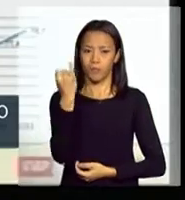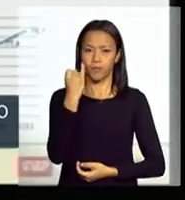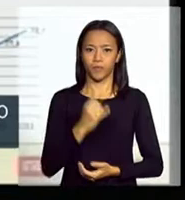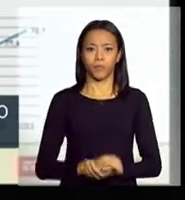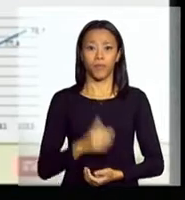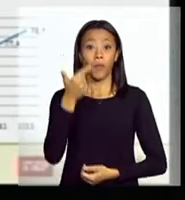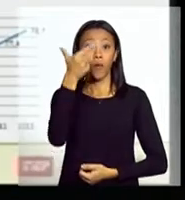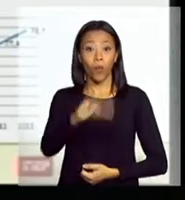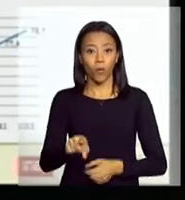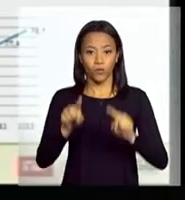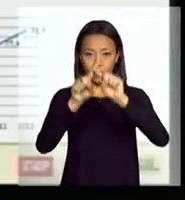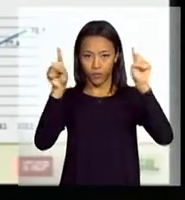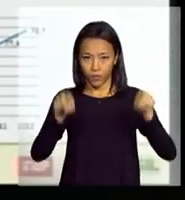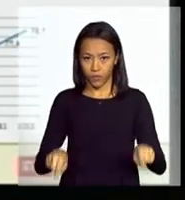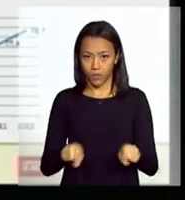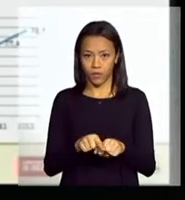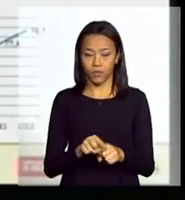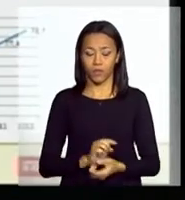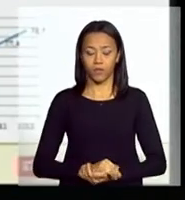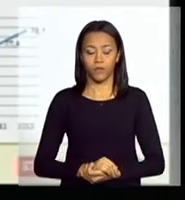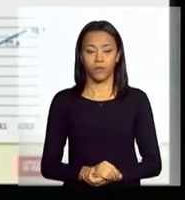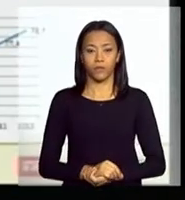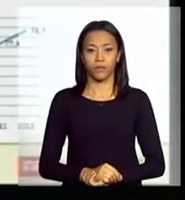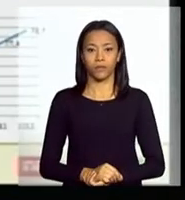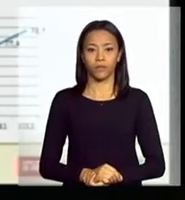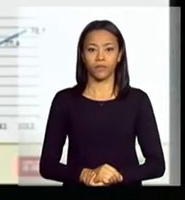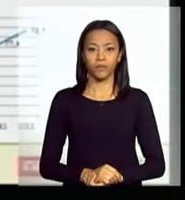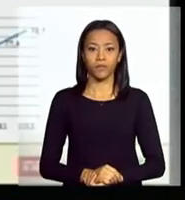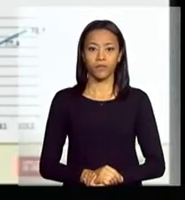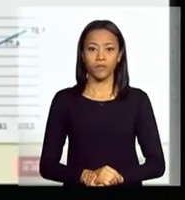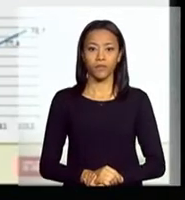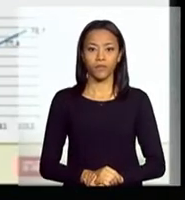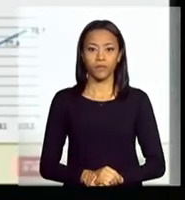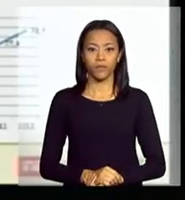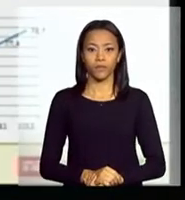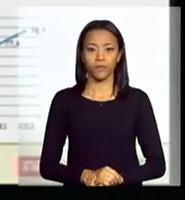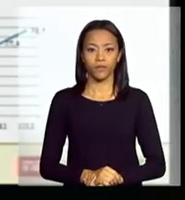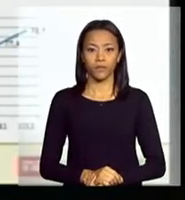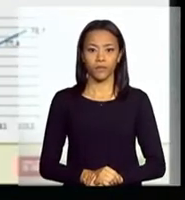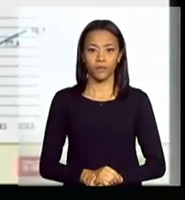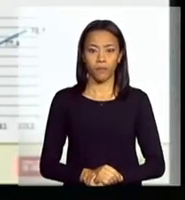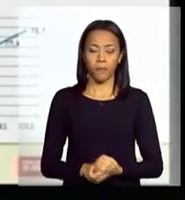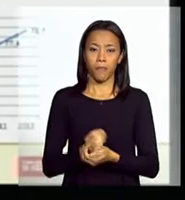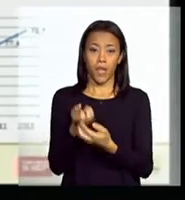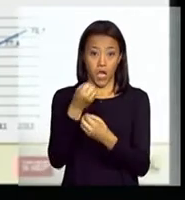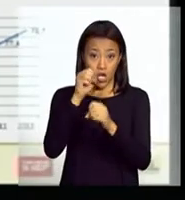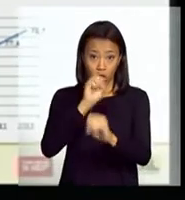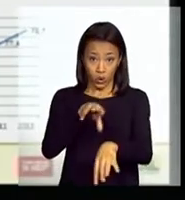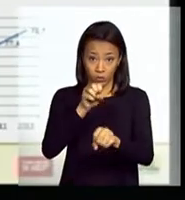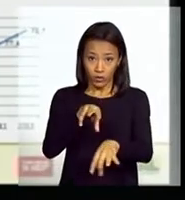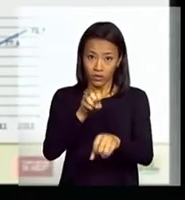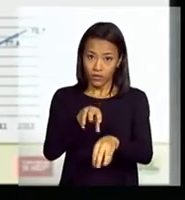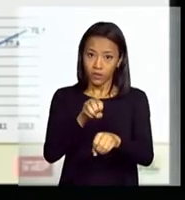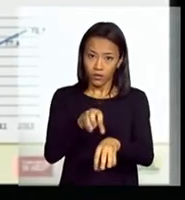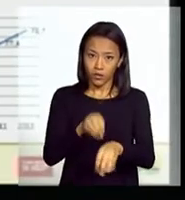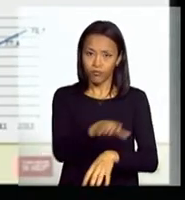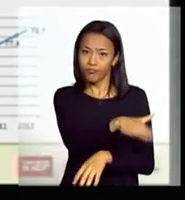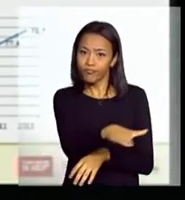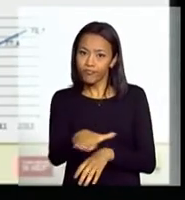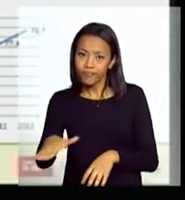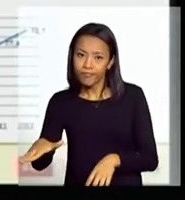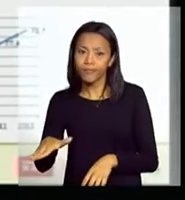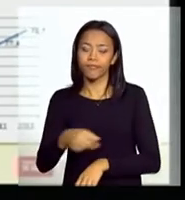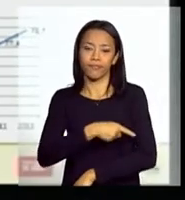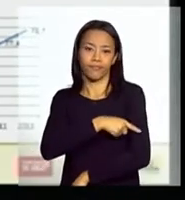e o outro quadro E aí e o ensino fundamental a